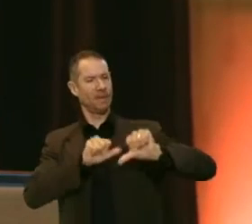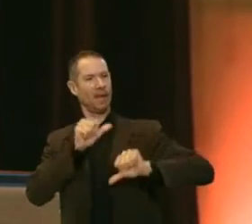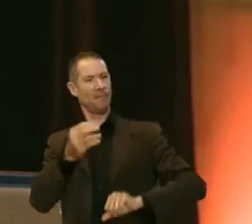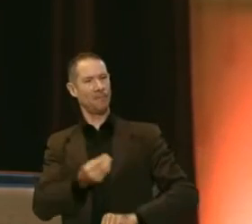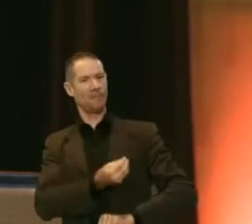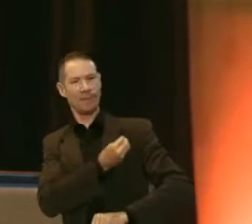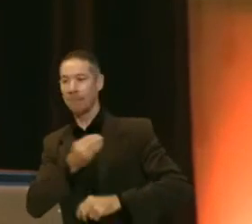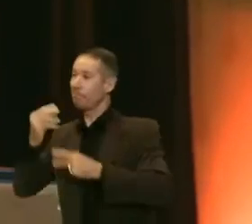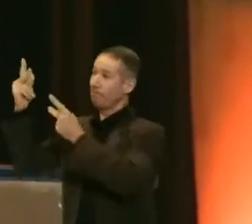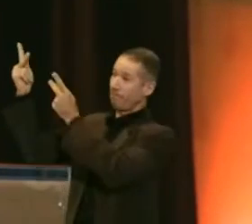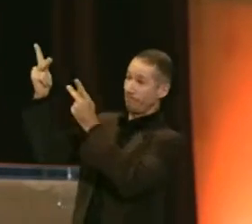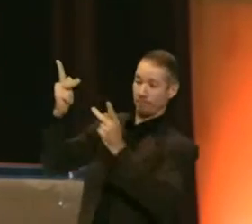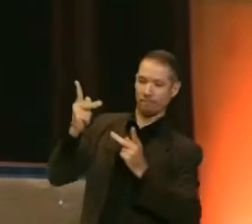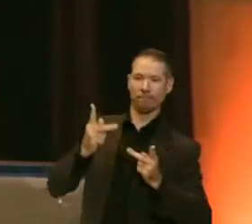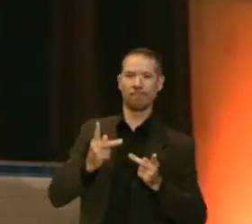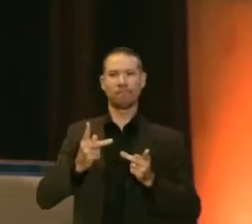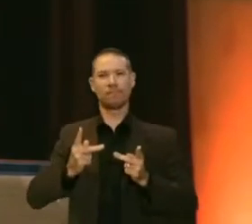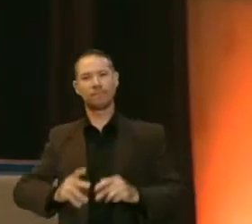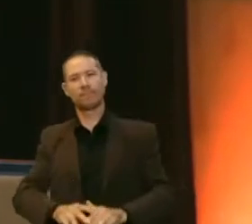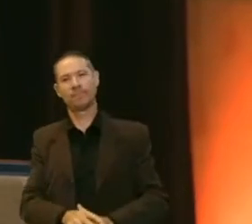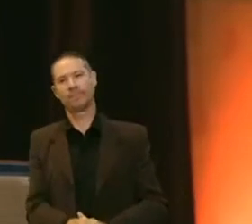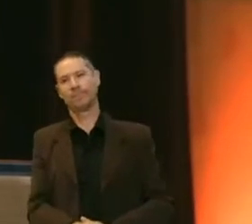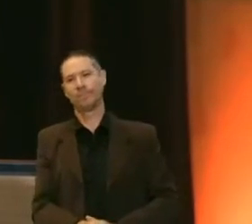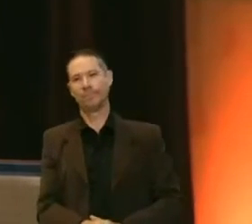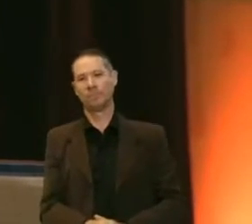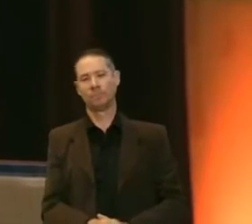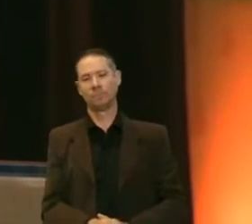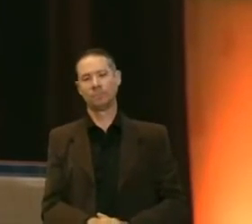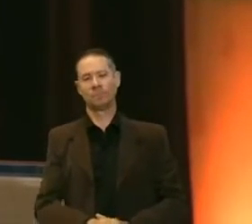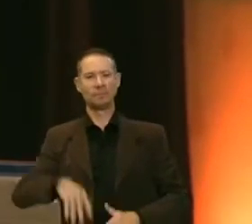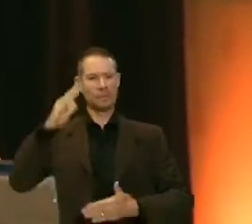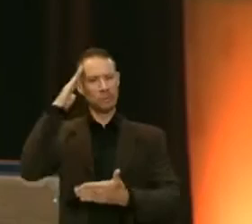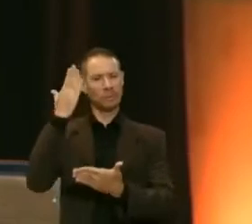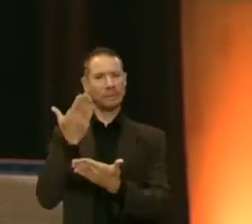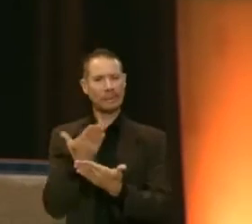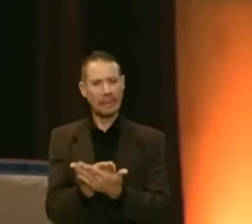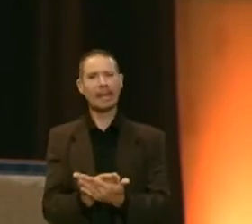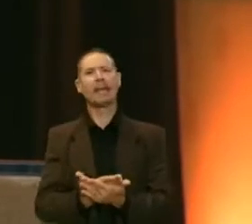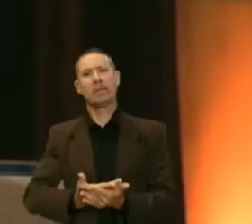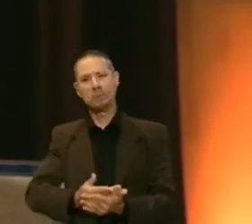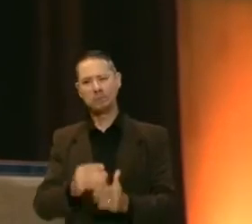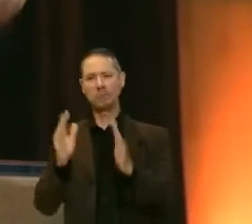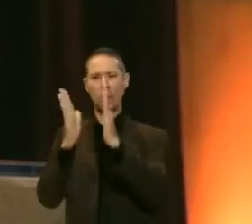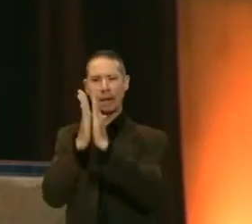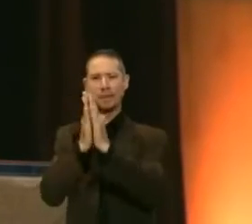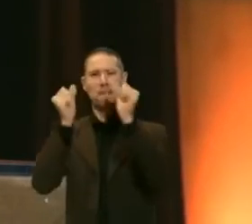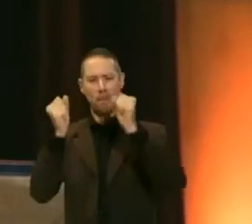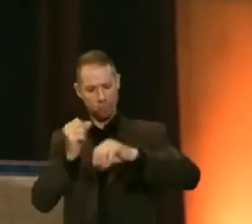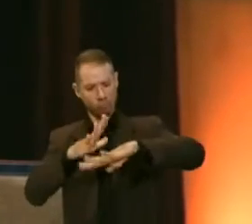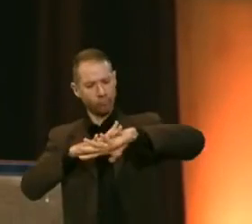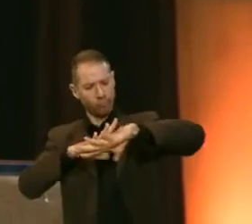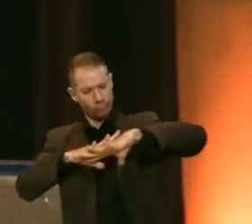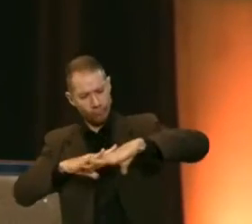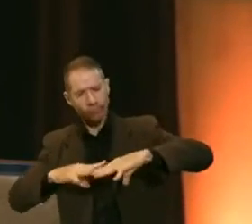somos visitados. Eu creio que orações podem curar. Você crê